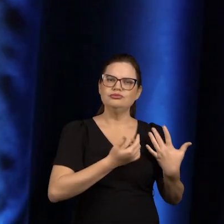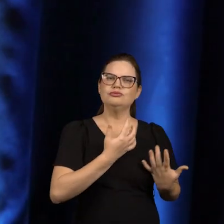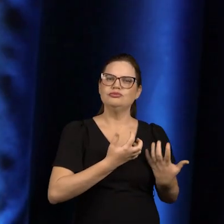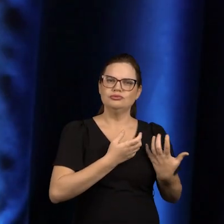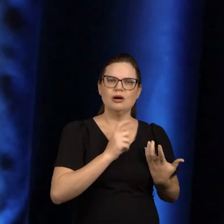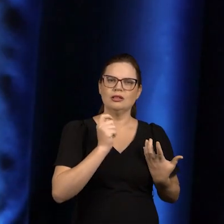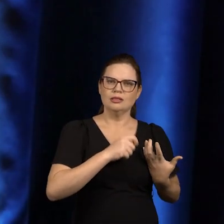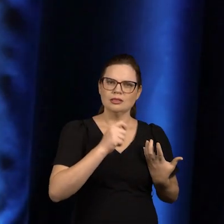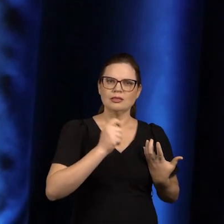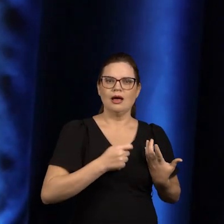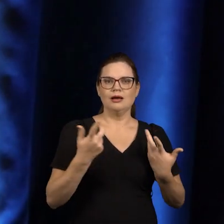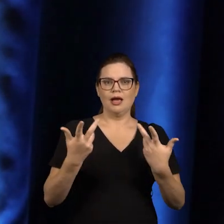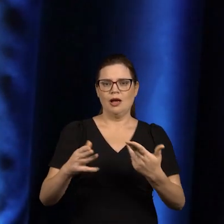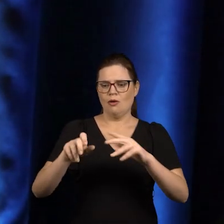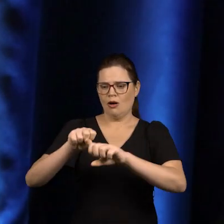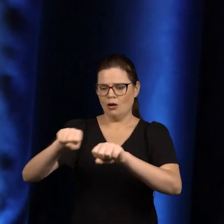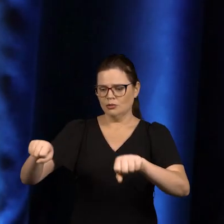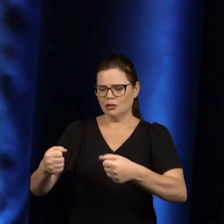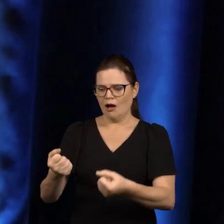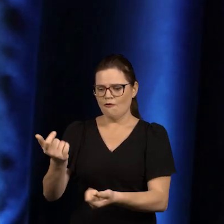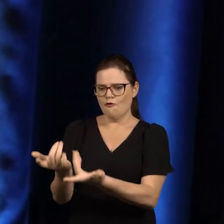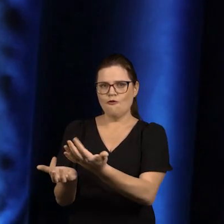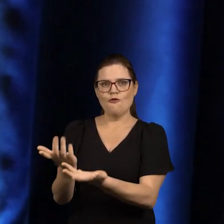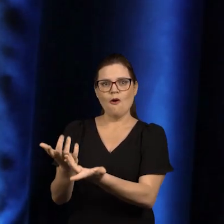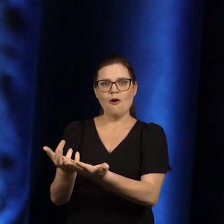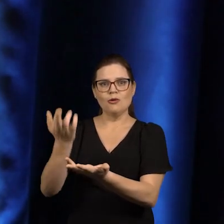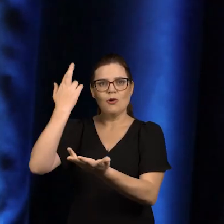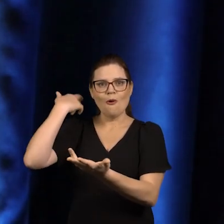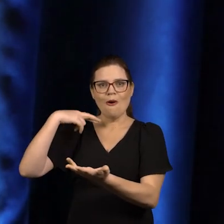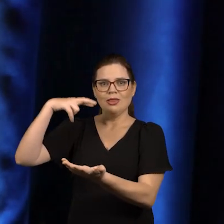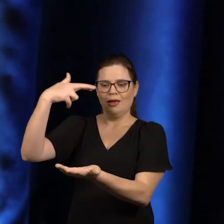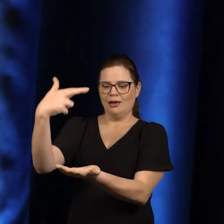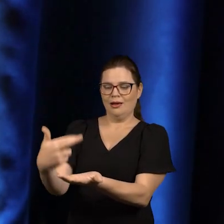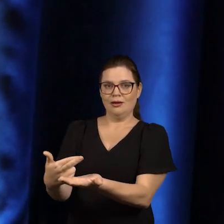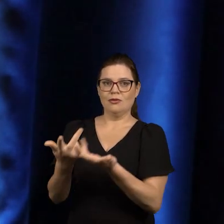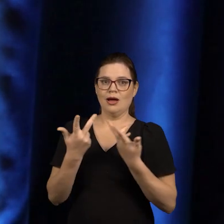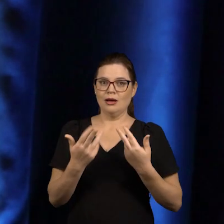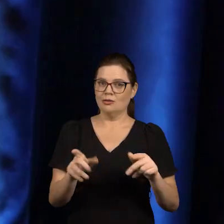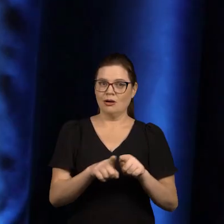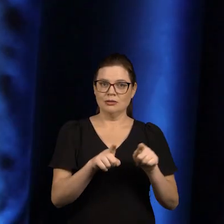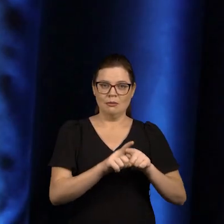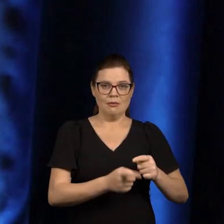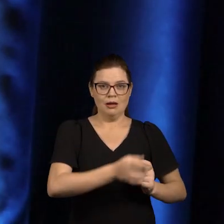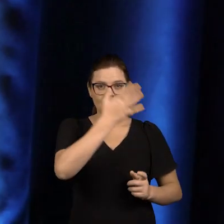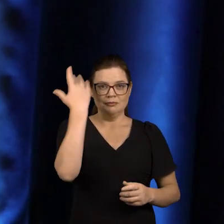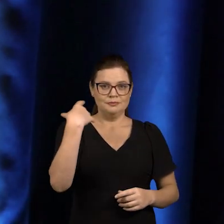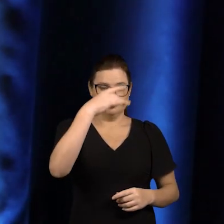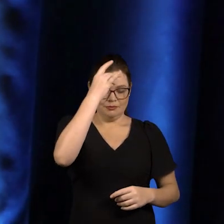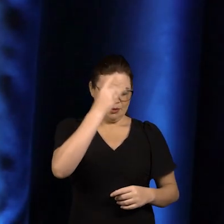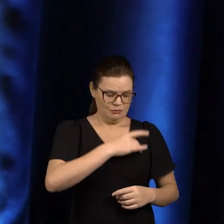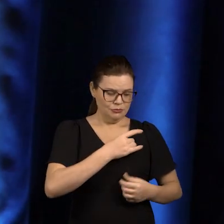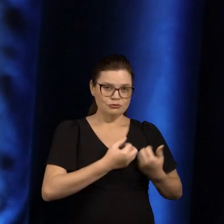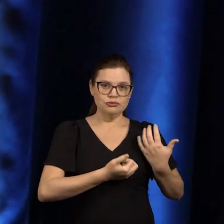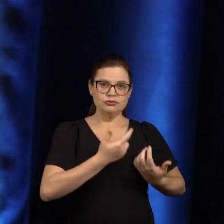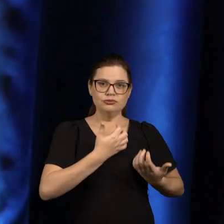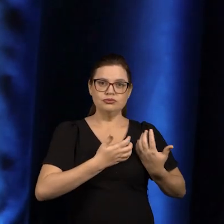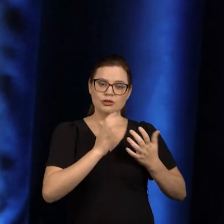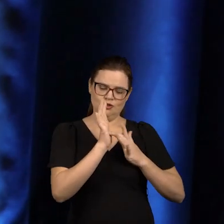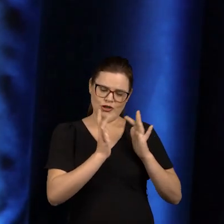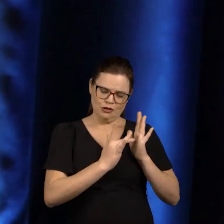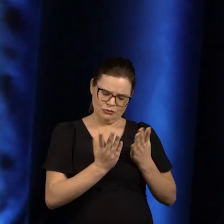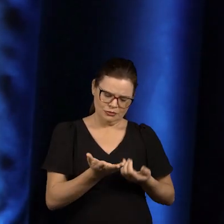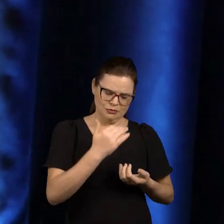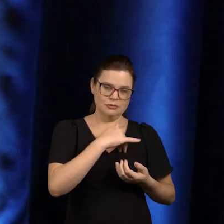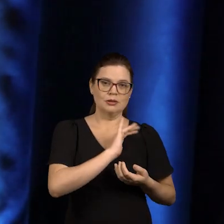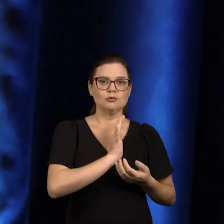O Cordeiro está presente. A nossa vida é esse altar. E Abraão já havia, desde do seu tempo,